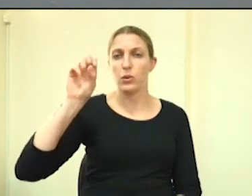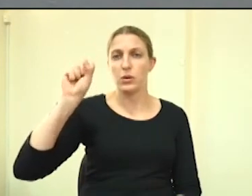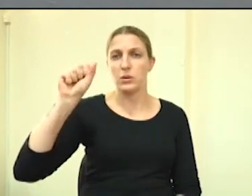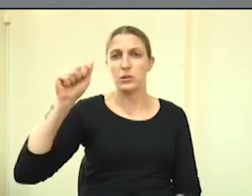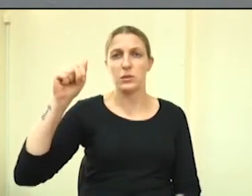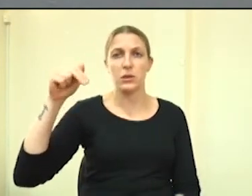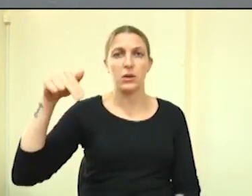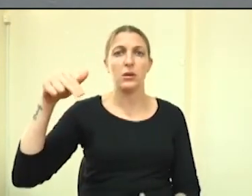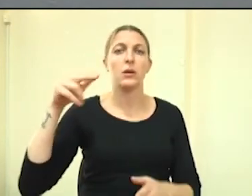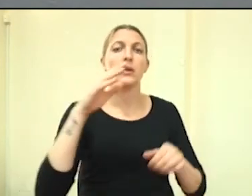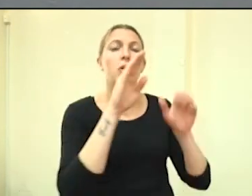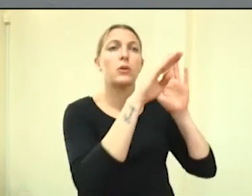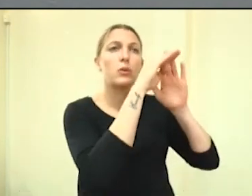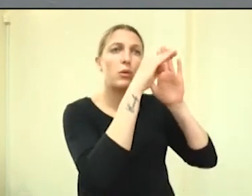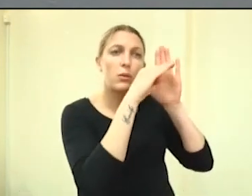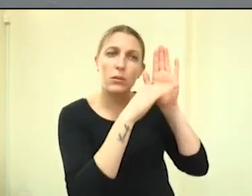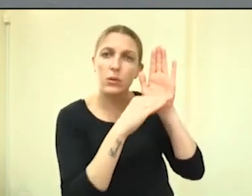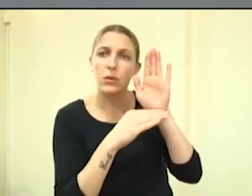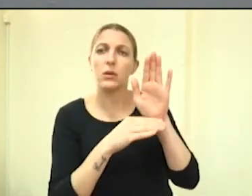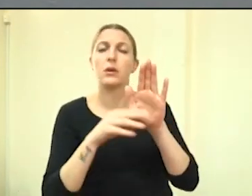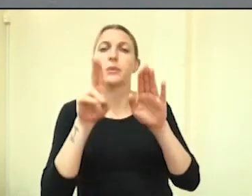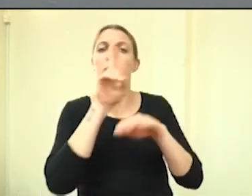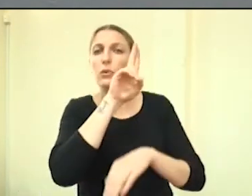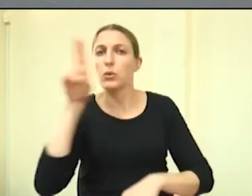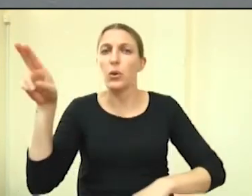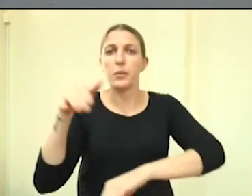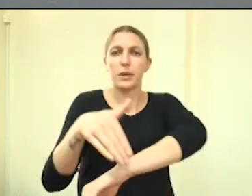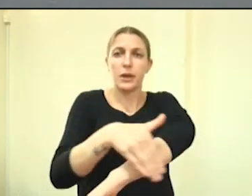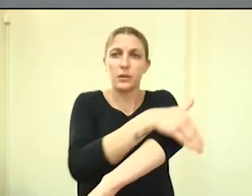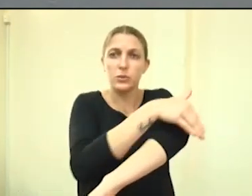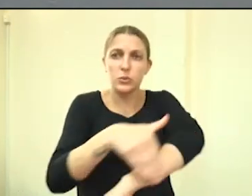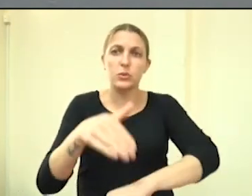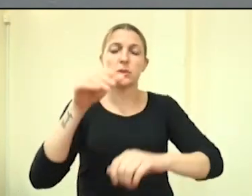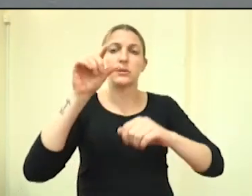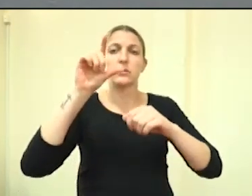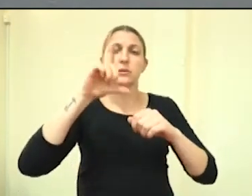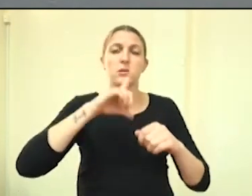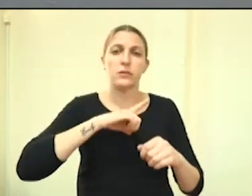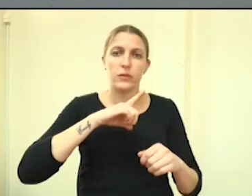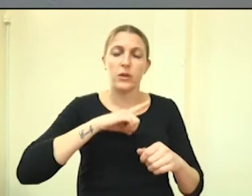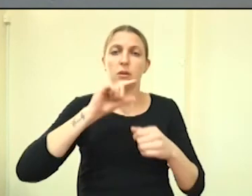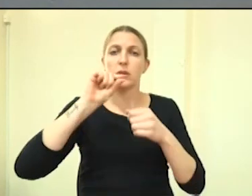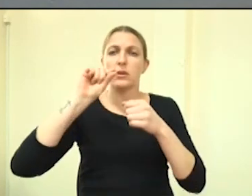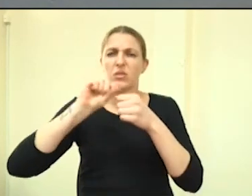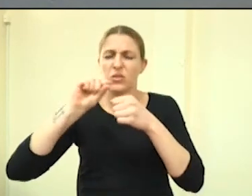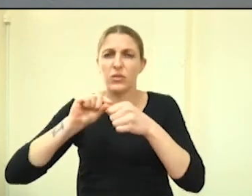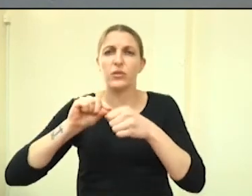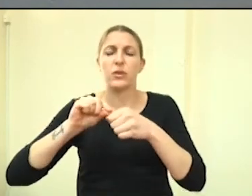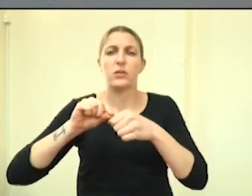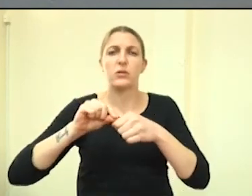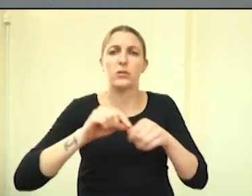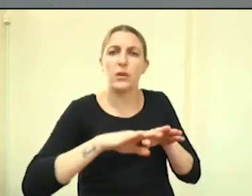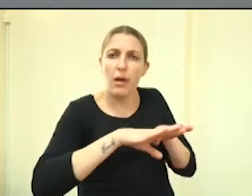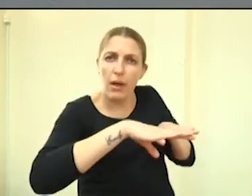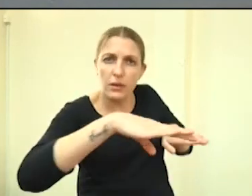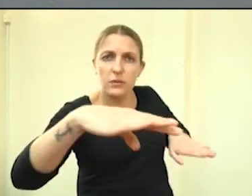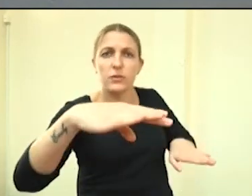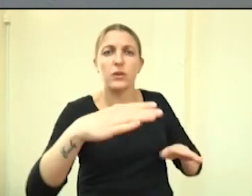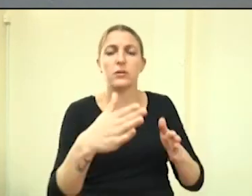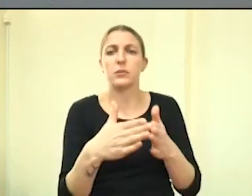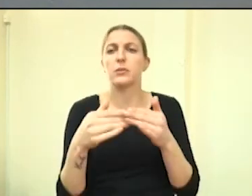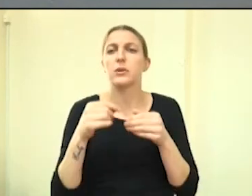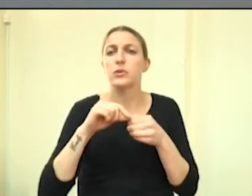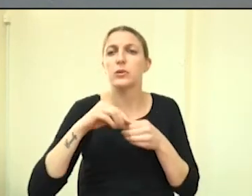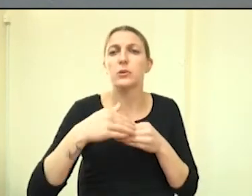irão receber pavimentação asfáltica. Autor Sérgio Alves Bento. Solicita pedido de providência número